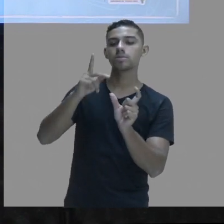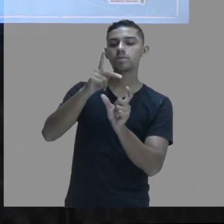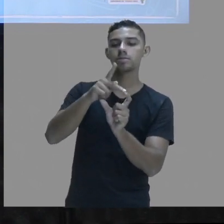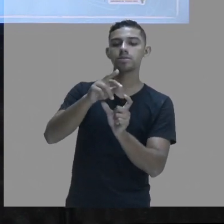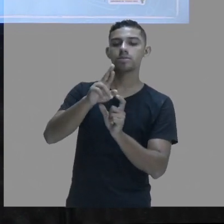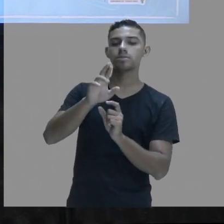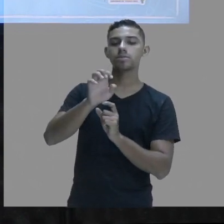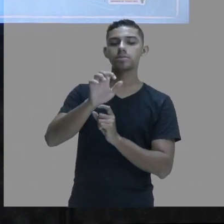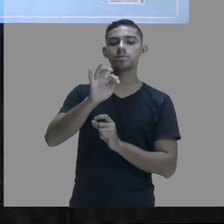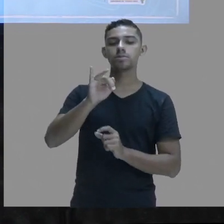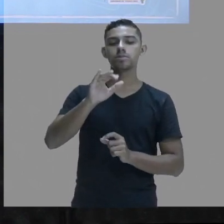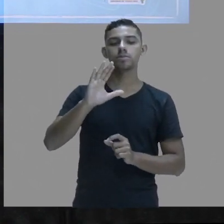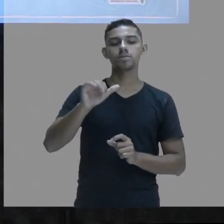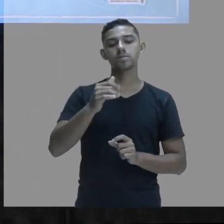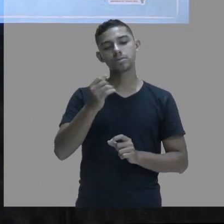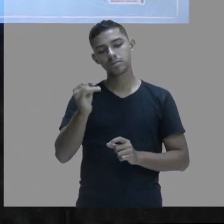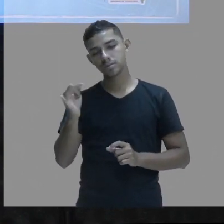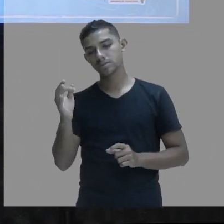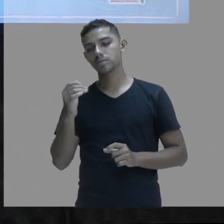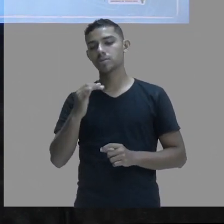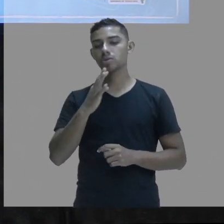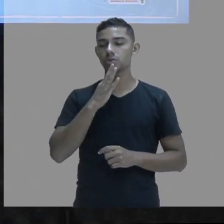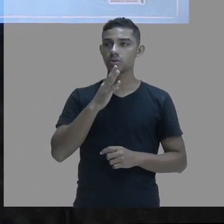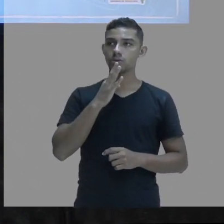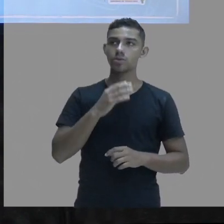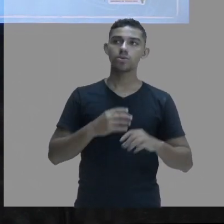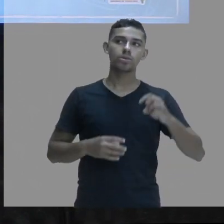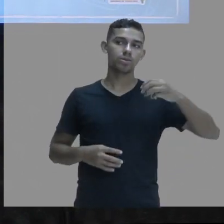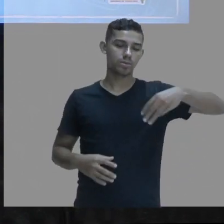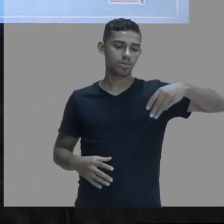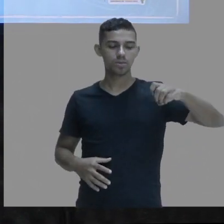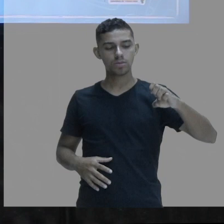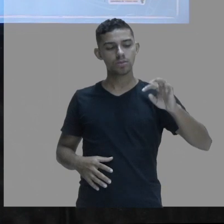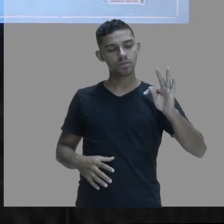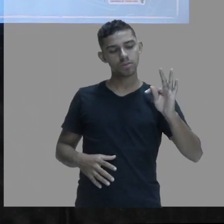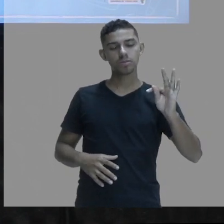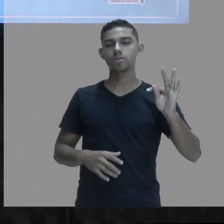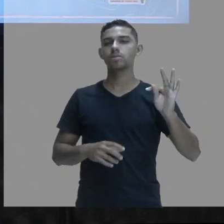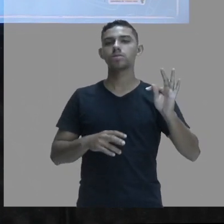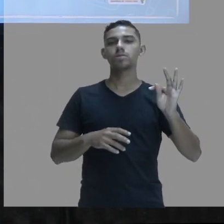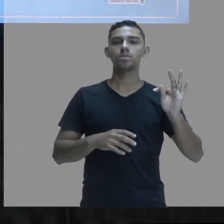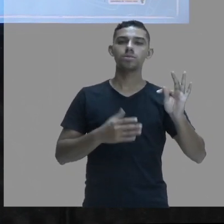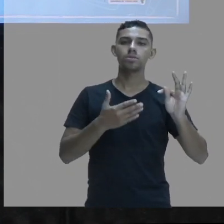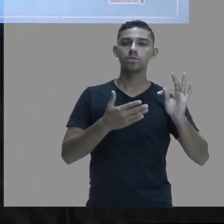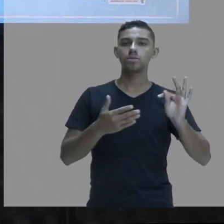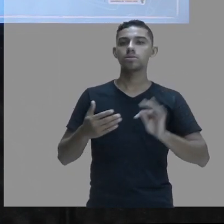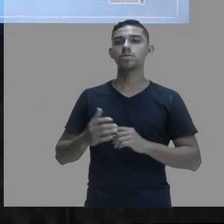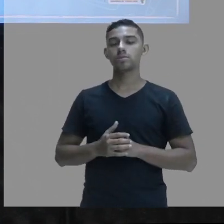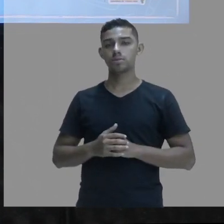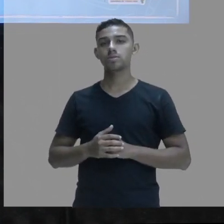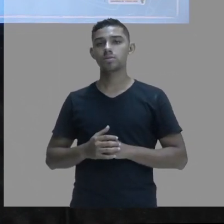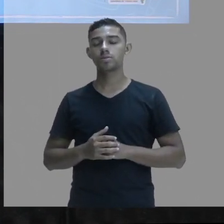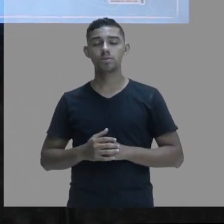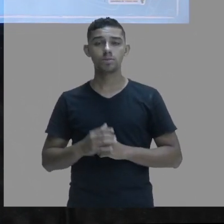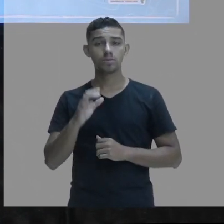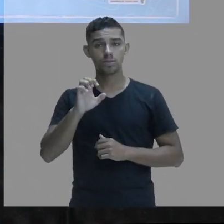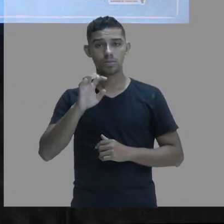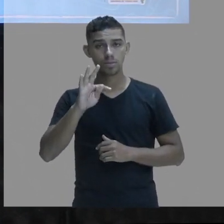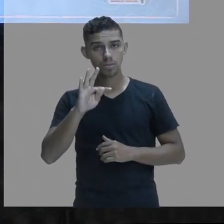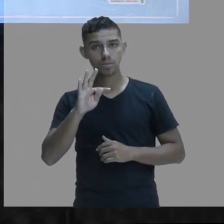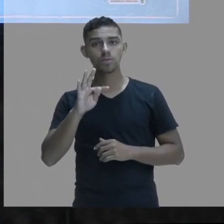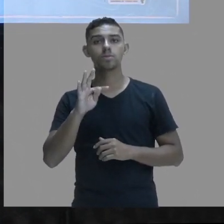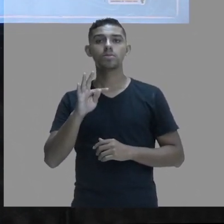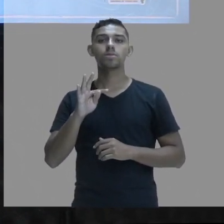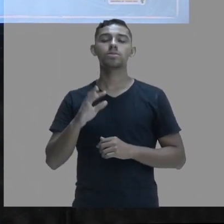Prefixo, quantidade de carbonos. Já conhecemos. Met, 1 carbono. Et, 2 carbonos. Pente, 5